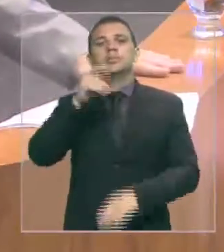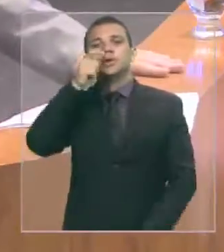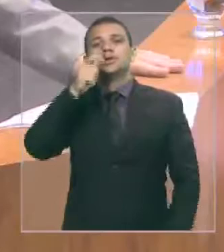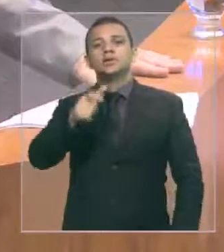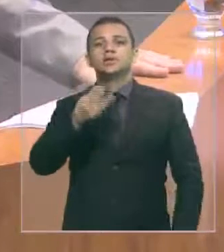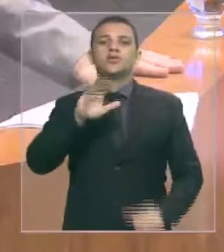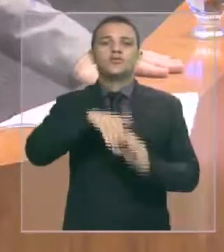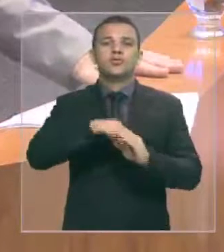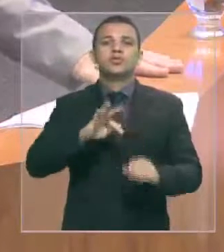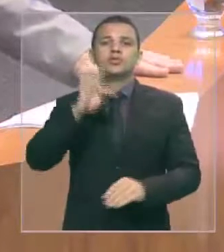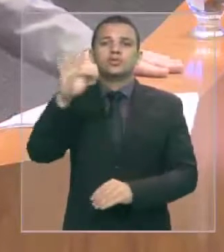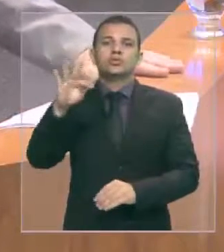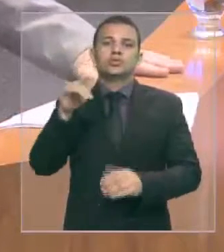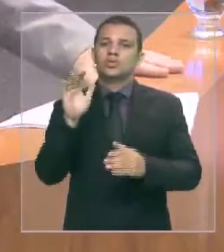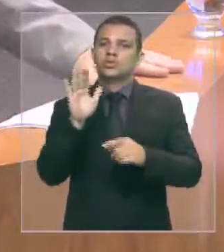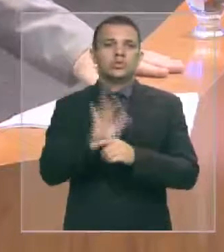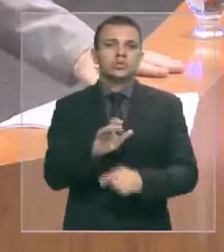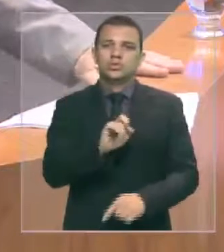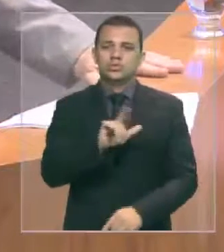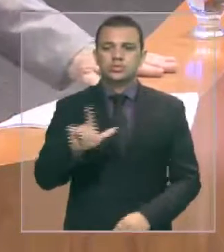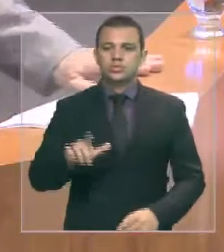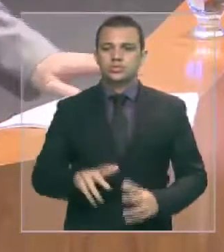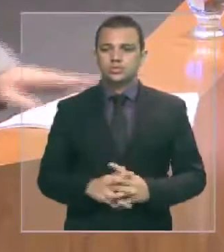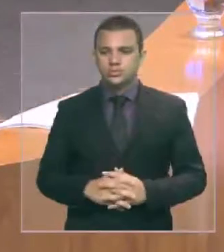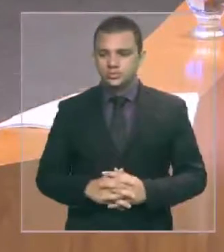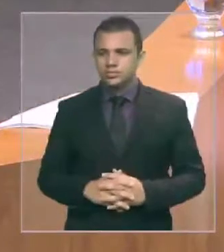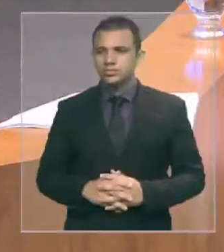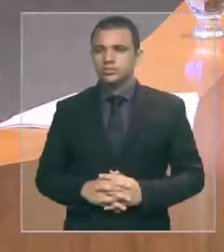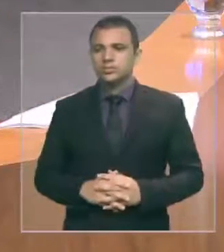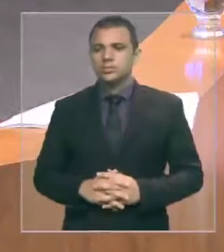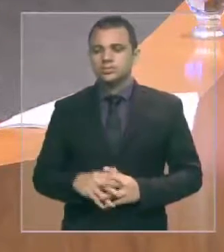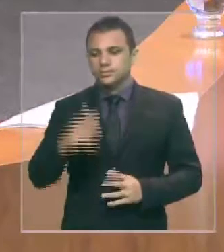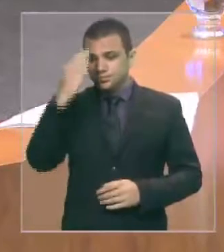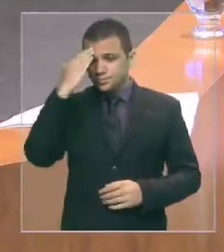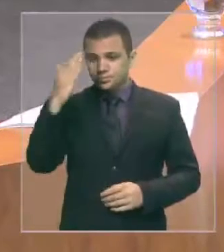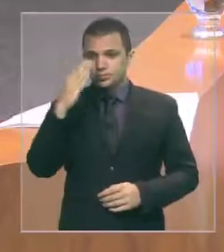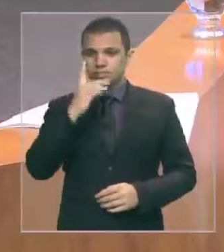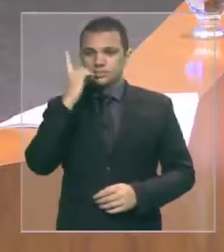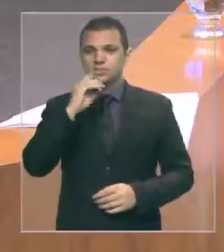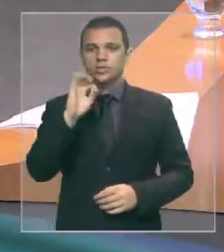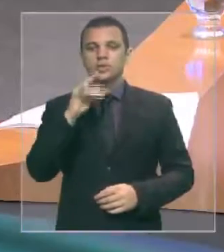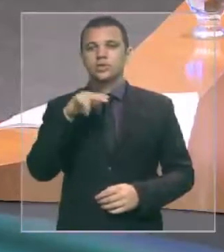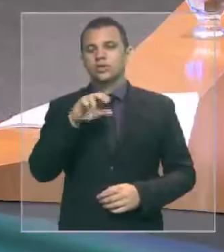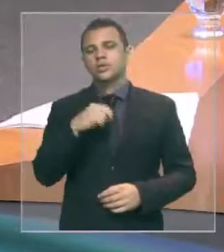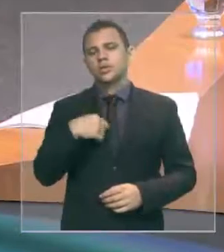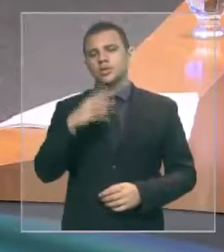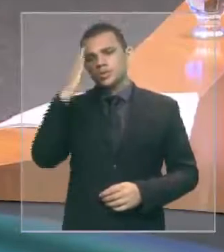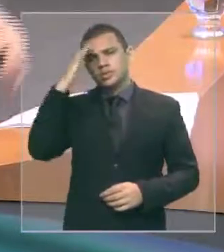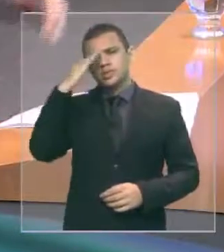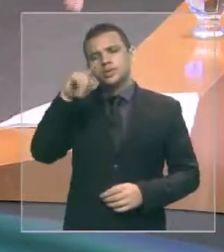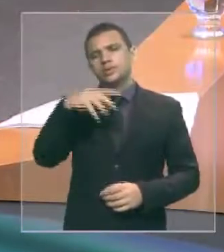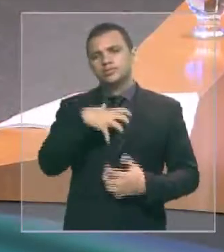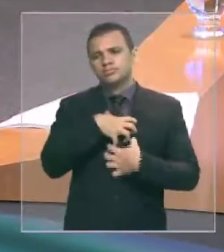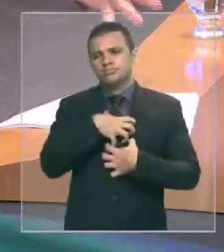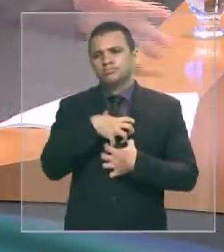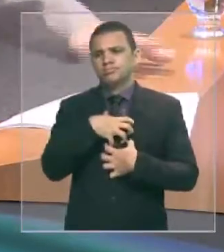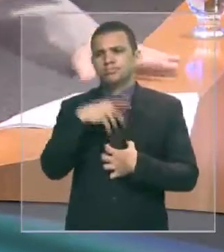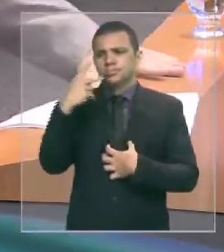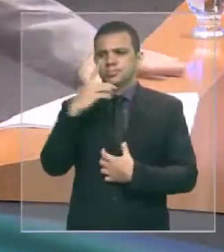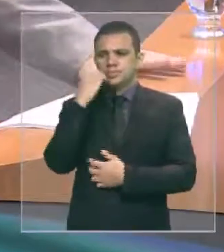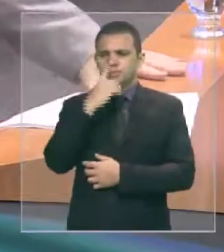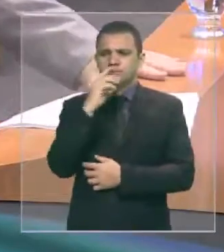pelo brilhante aparte de Vossa Excelência. Eu entendo a frustração do nobre deputado Wellington, a tristeza,